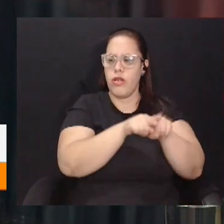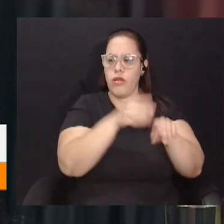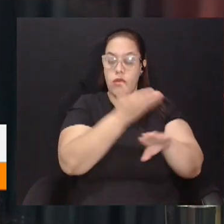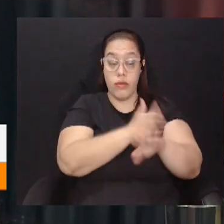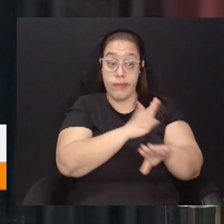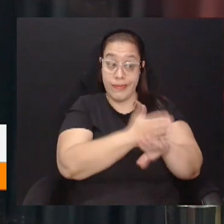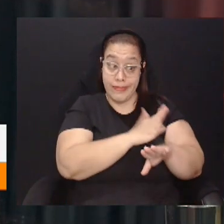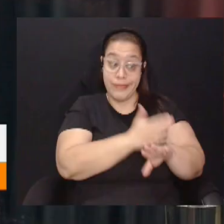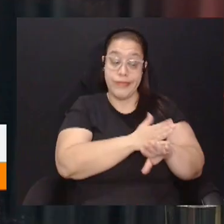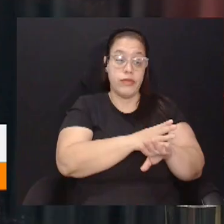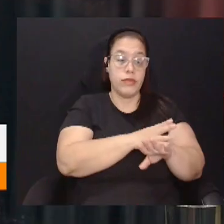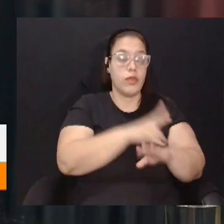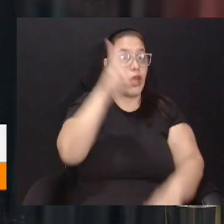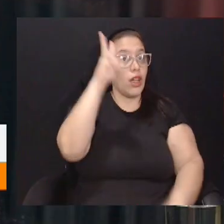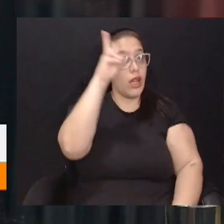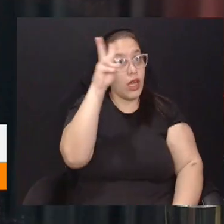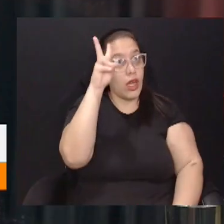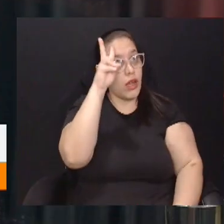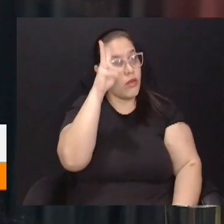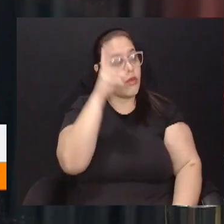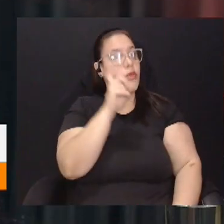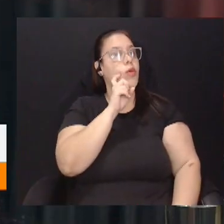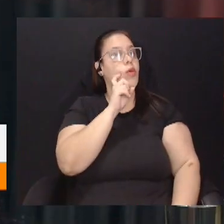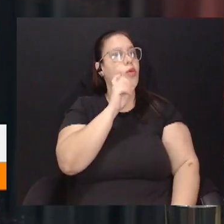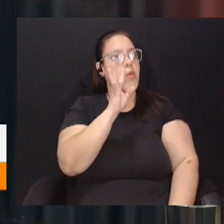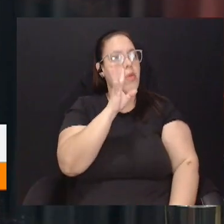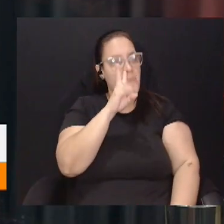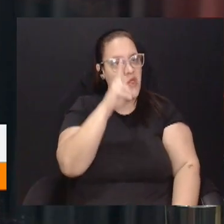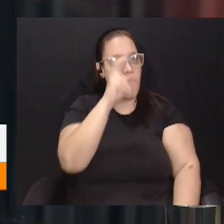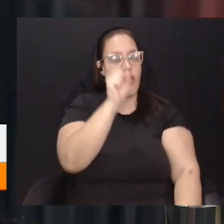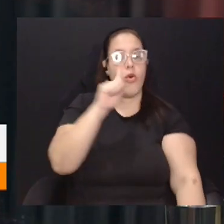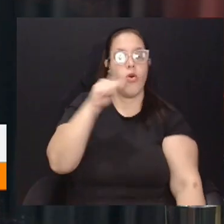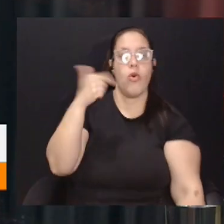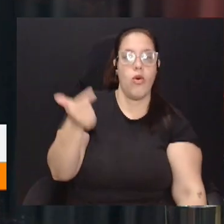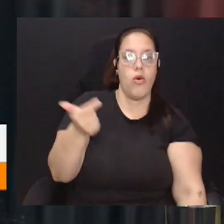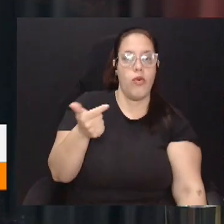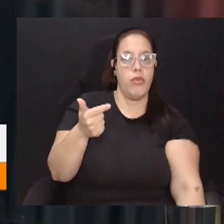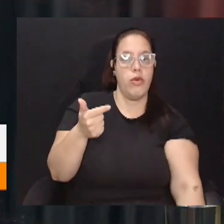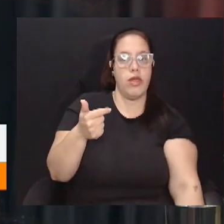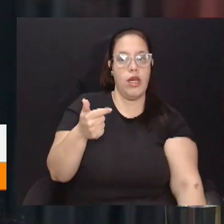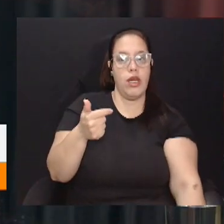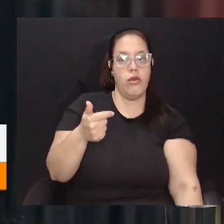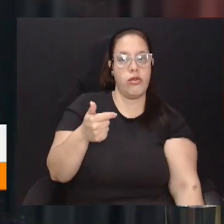lembram isso com muita força. Uhum. Outros segmentos já